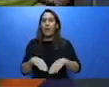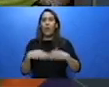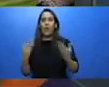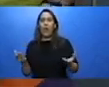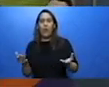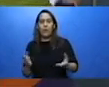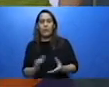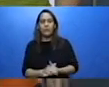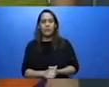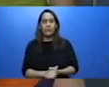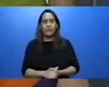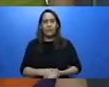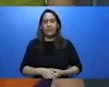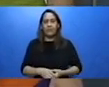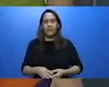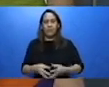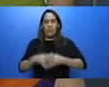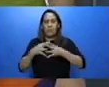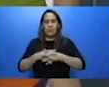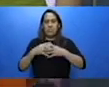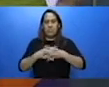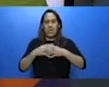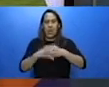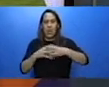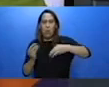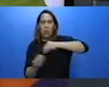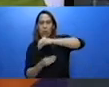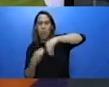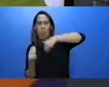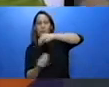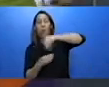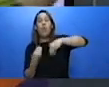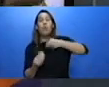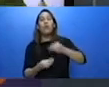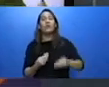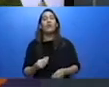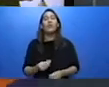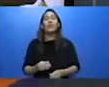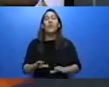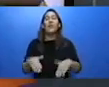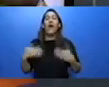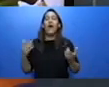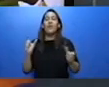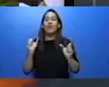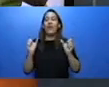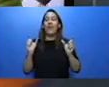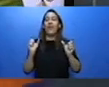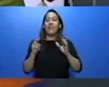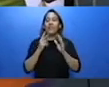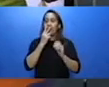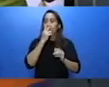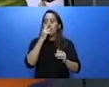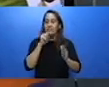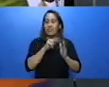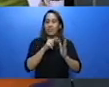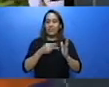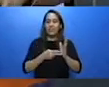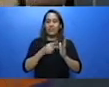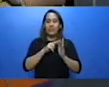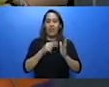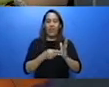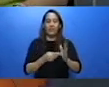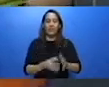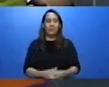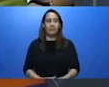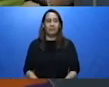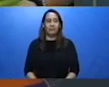a casa. Por que a mãe fala isso, que a gente bagunçou? Porque ela foi lá, colocou tudo no lugar certo e a gente